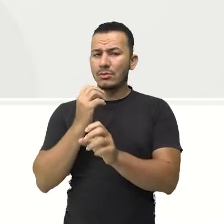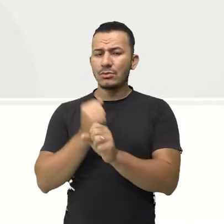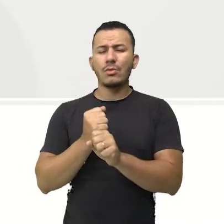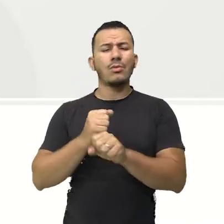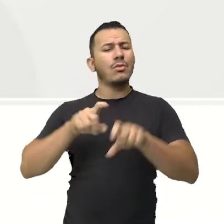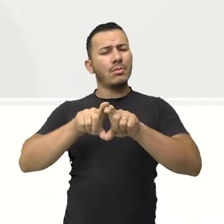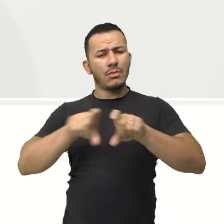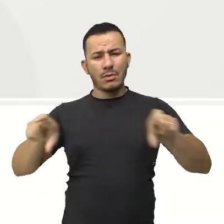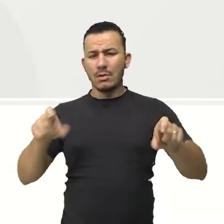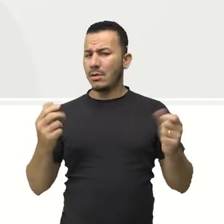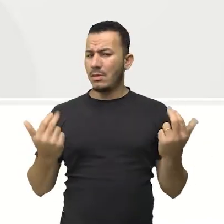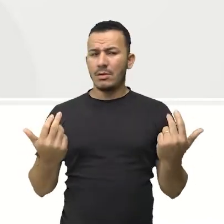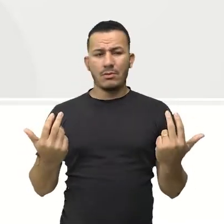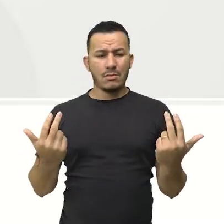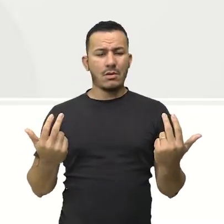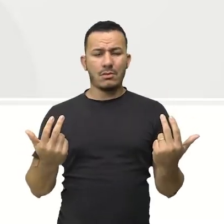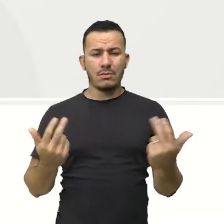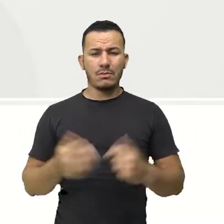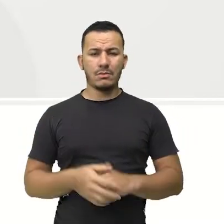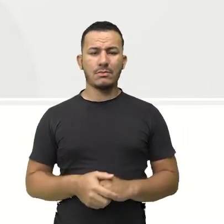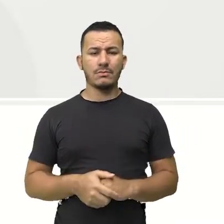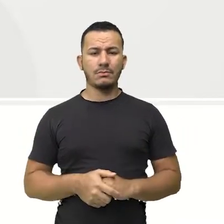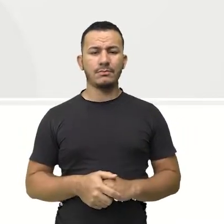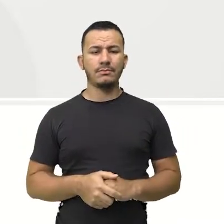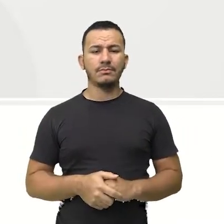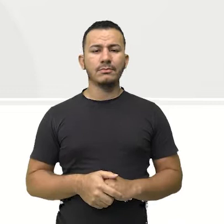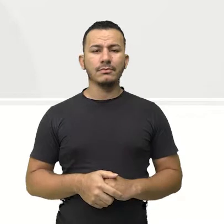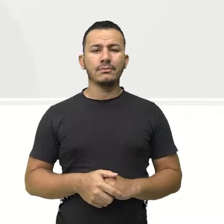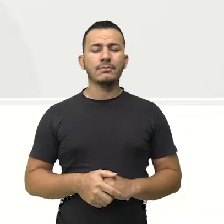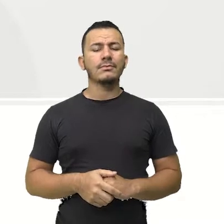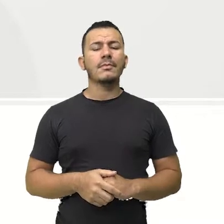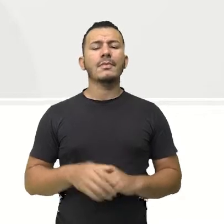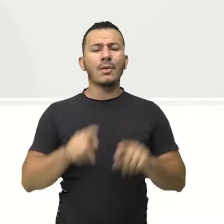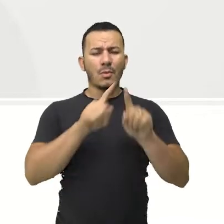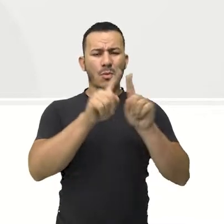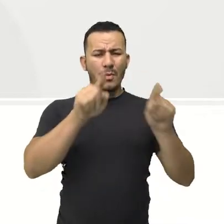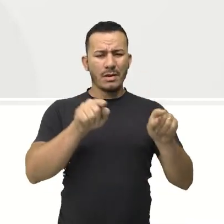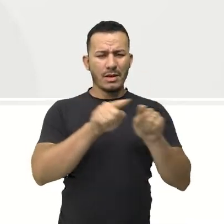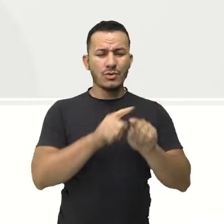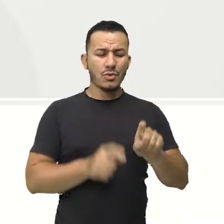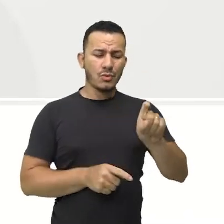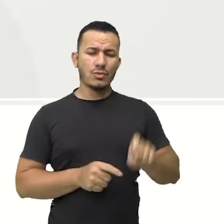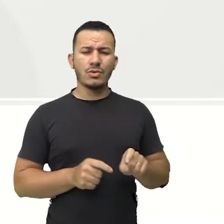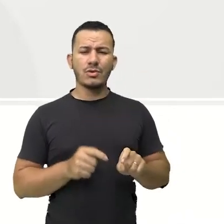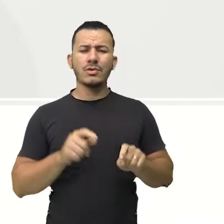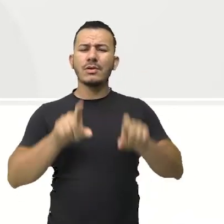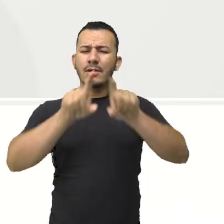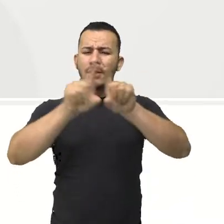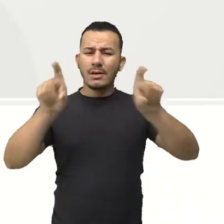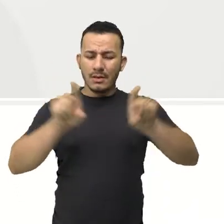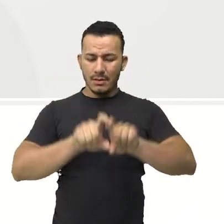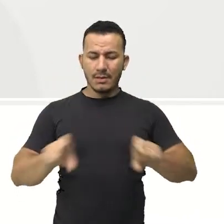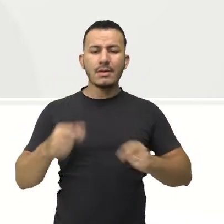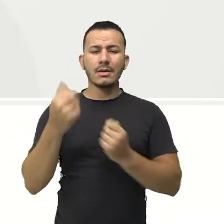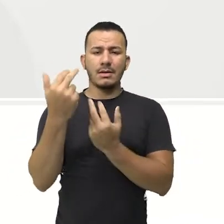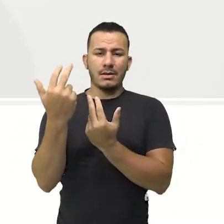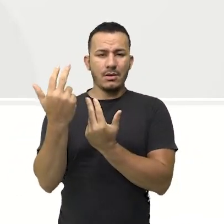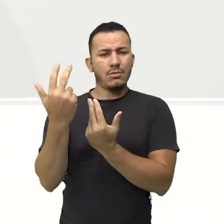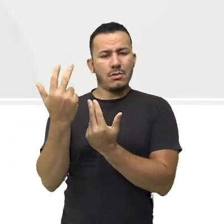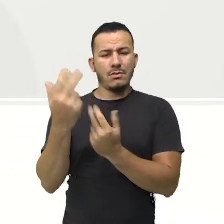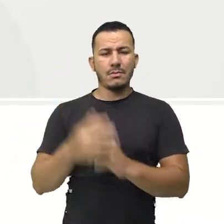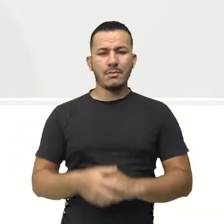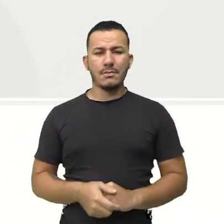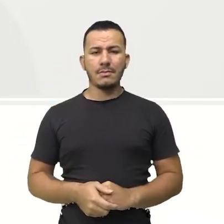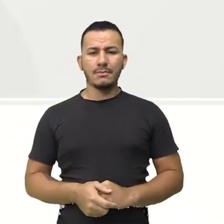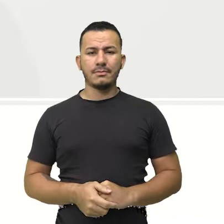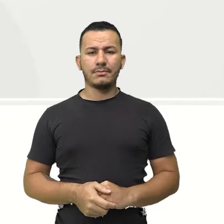do que, ó, o que eu escrevi aqui em cima tem a mesma ideia do que nós temos aqui embaixo. Tá legal? A ideia continua a